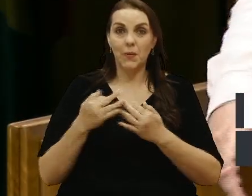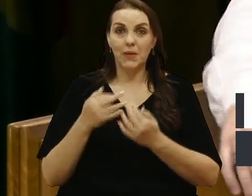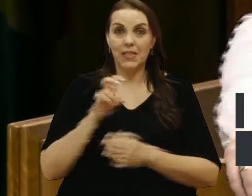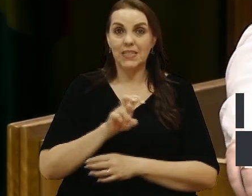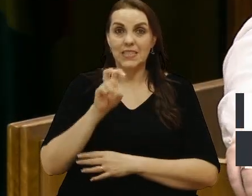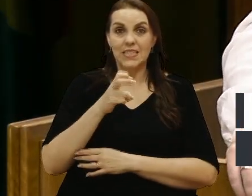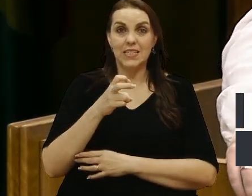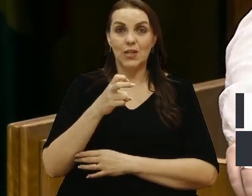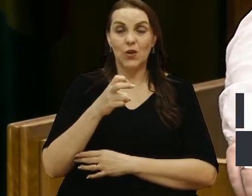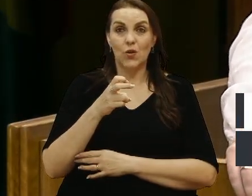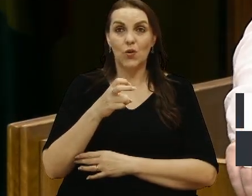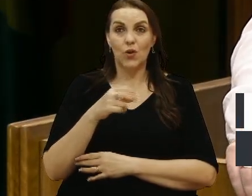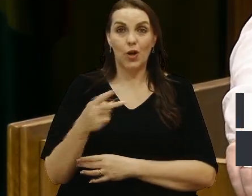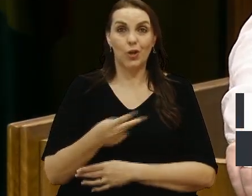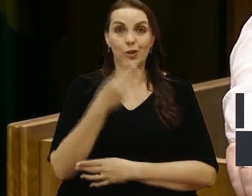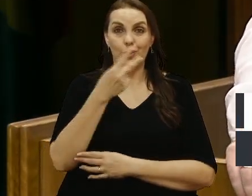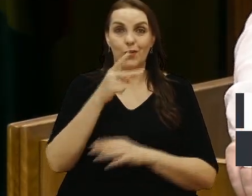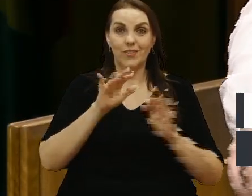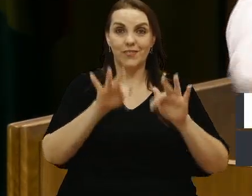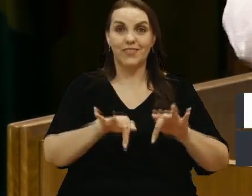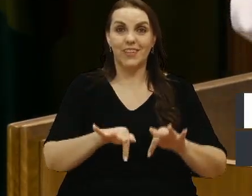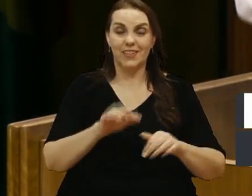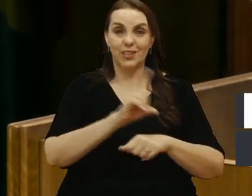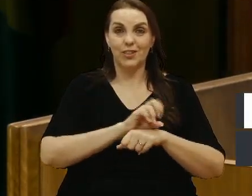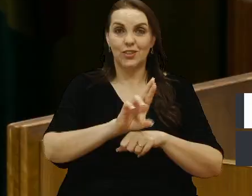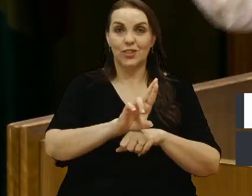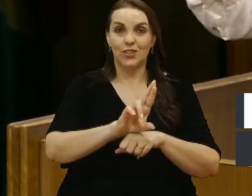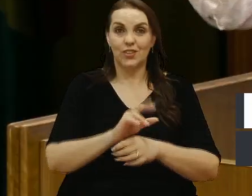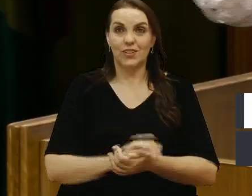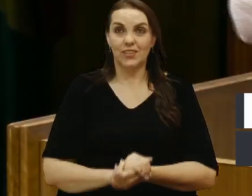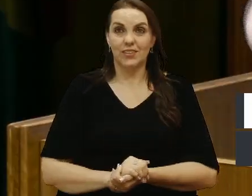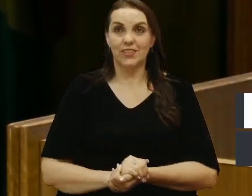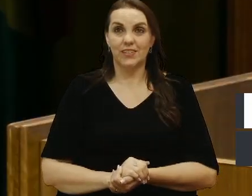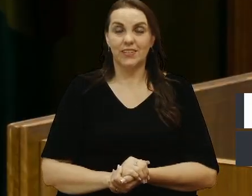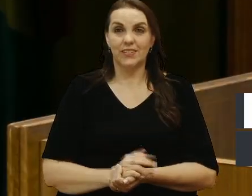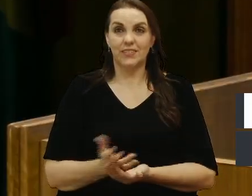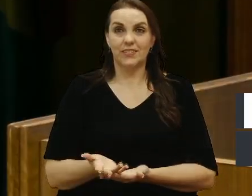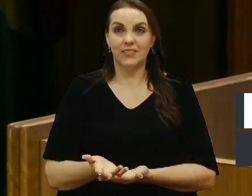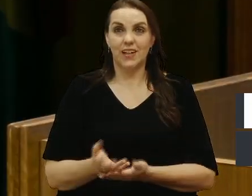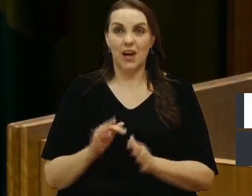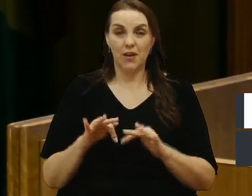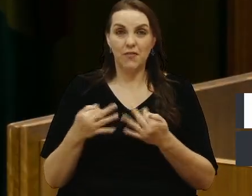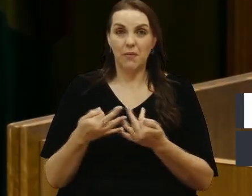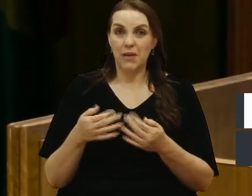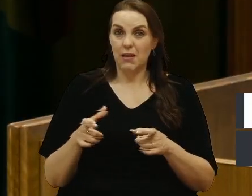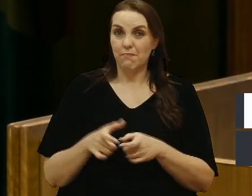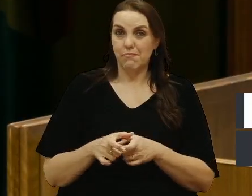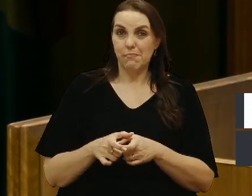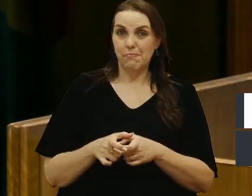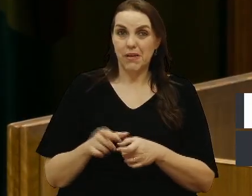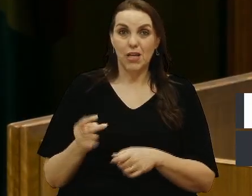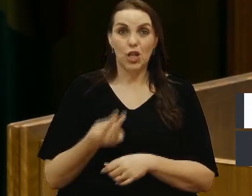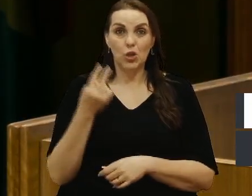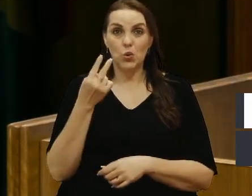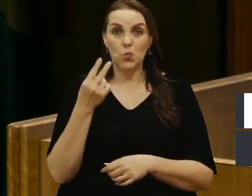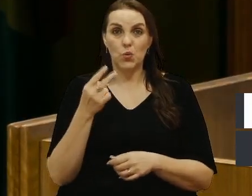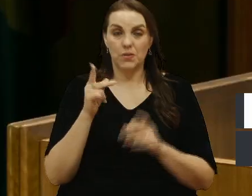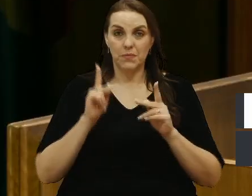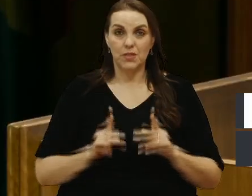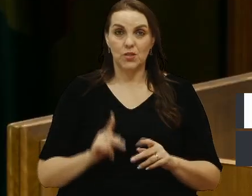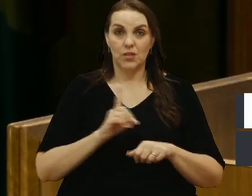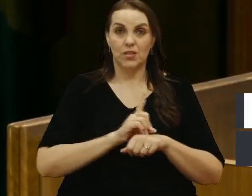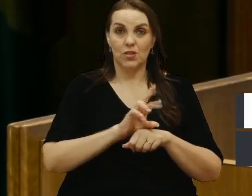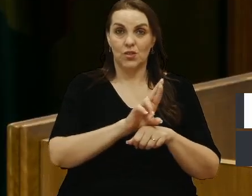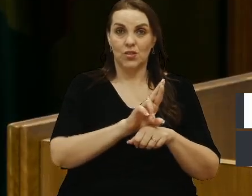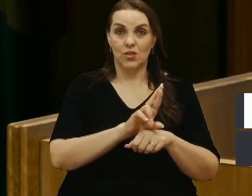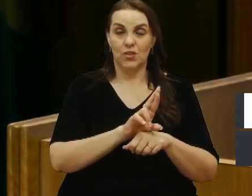e 2 estão concluindo doutorado, tchê. É um negócio impressionante. Minha família é desse tamanho e 2 pessoas estão fazendo doutorado. E